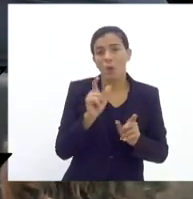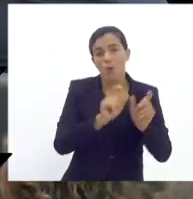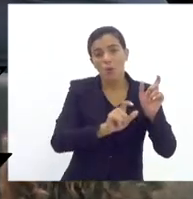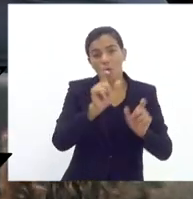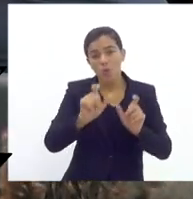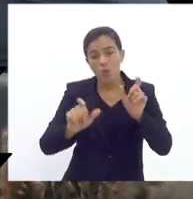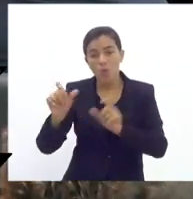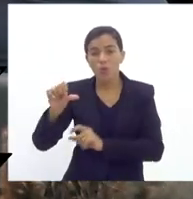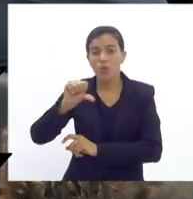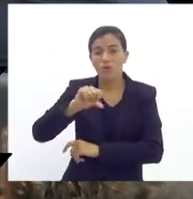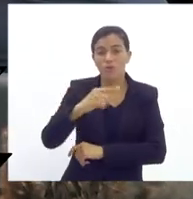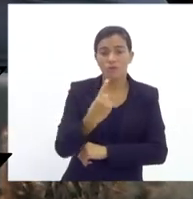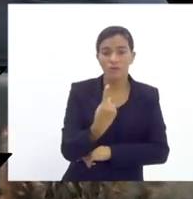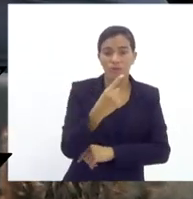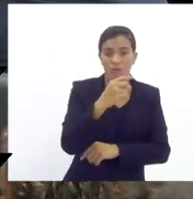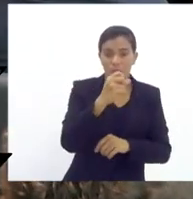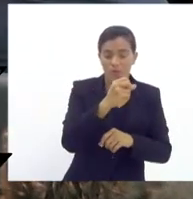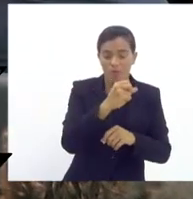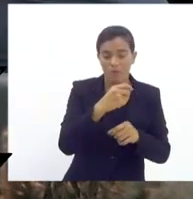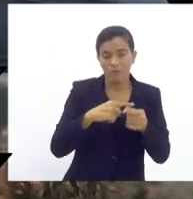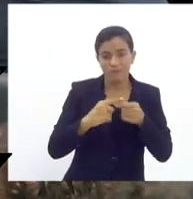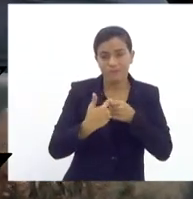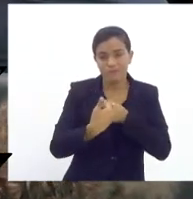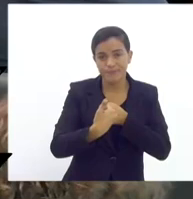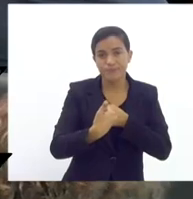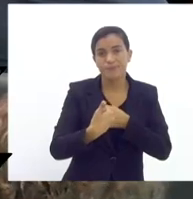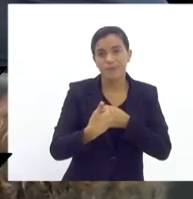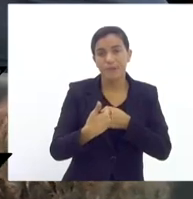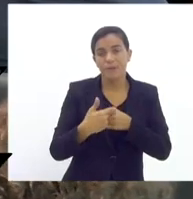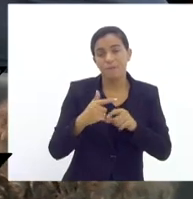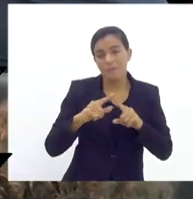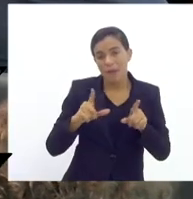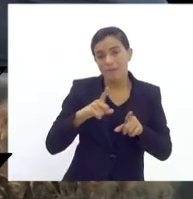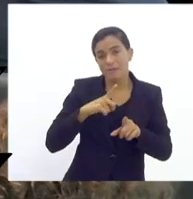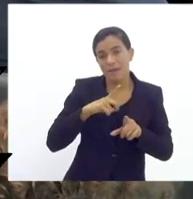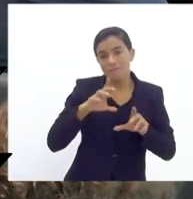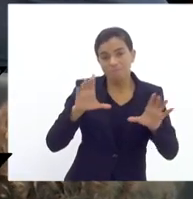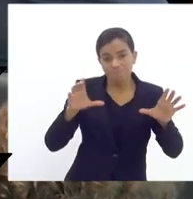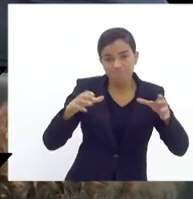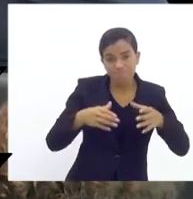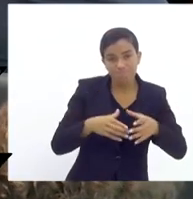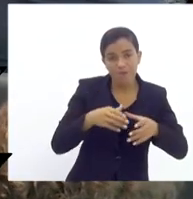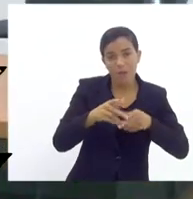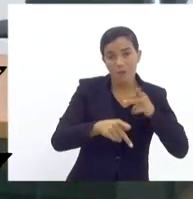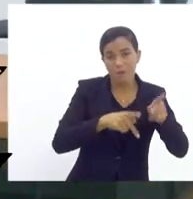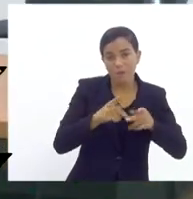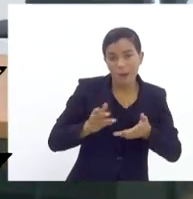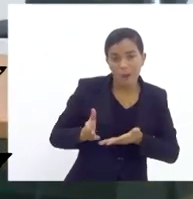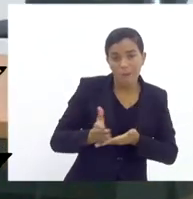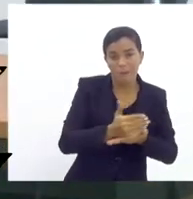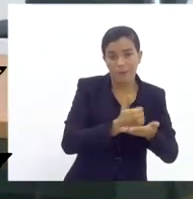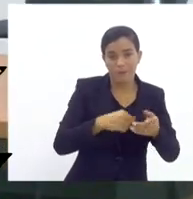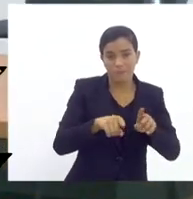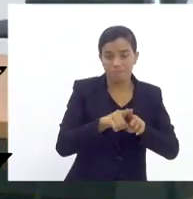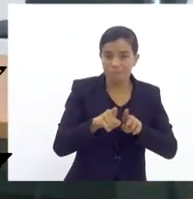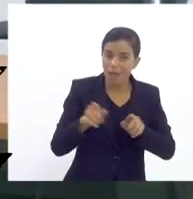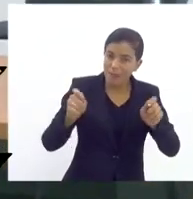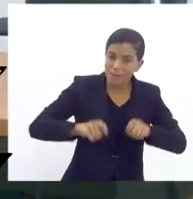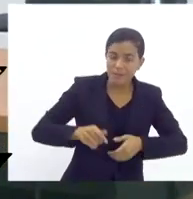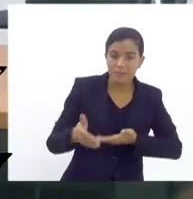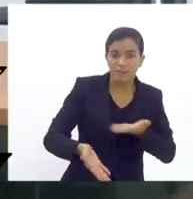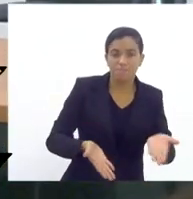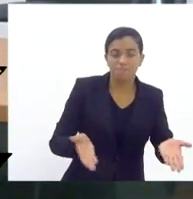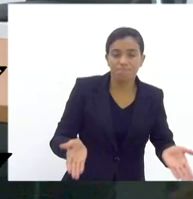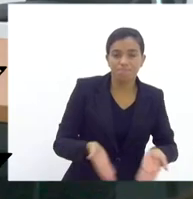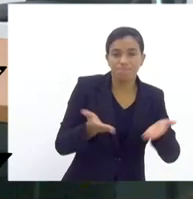91 municípios Mas de fato é quem tem a maior punância o maior orçamento maior capacidade de promover políticas